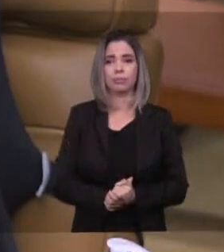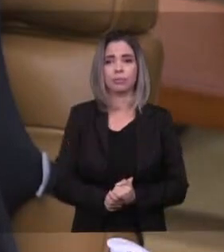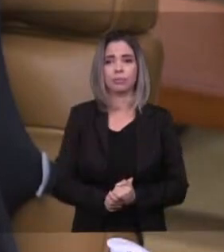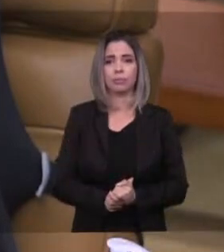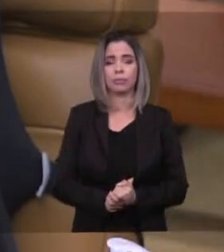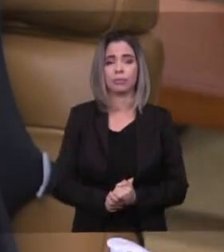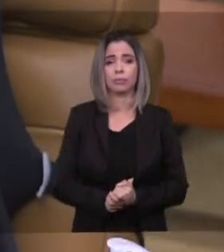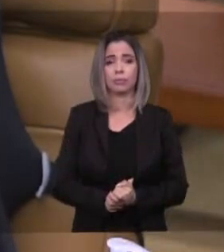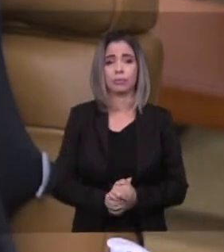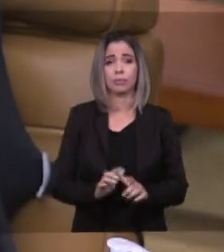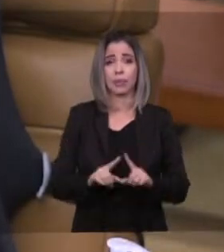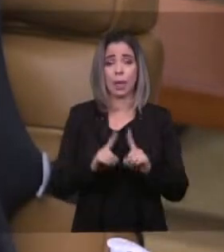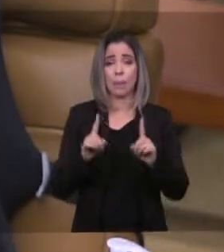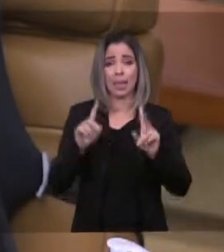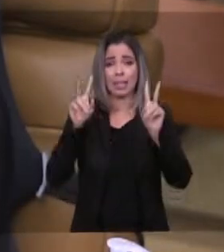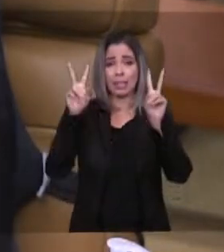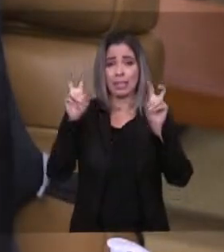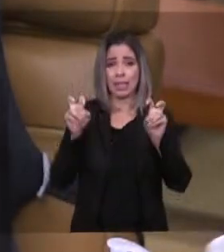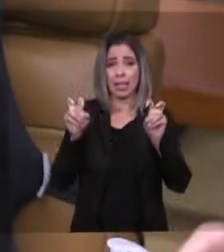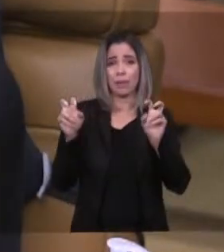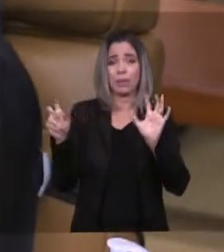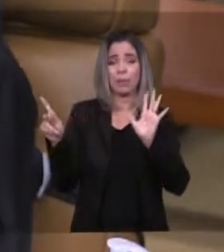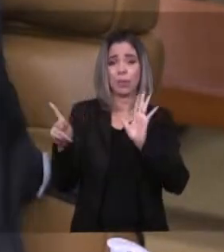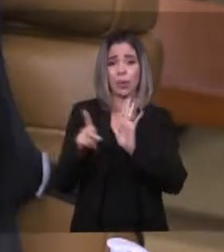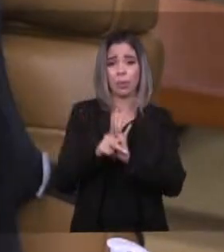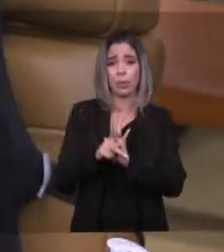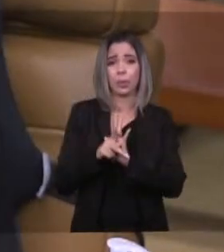No tocante à validade